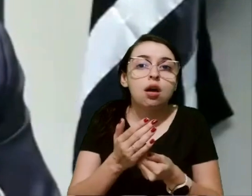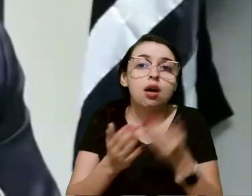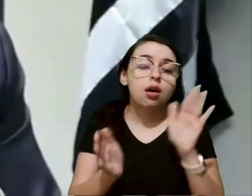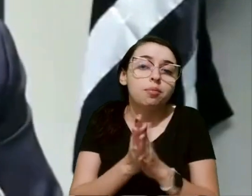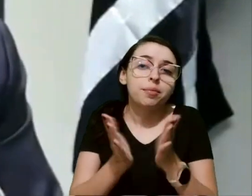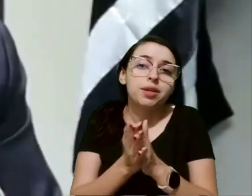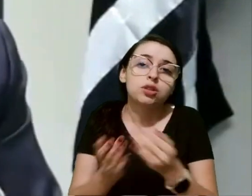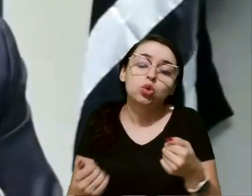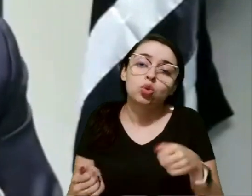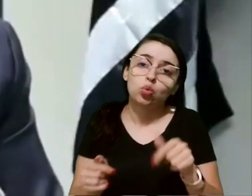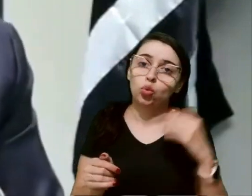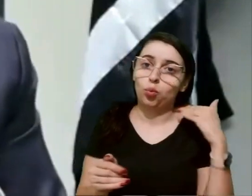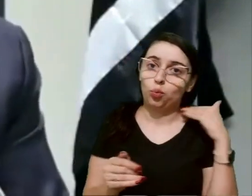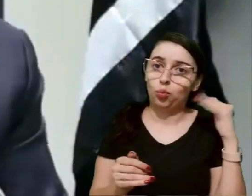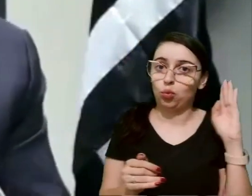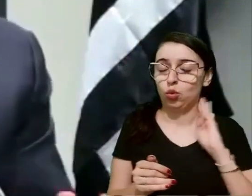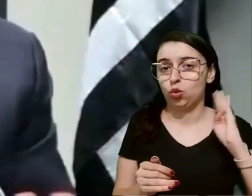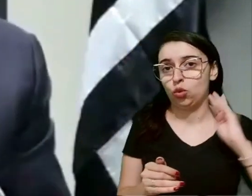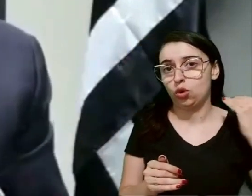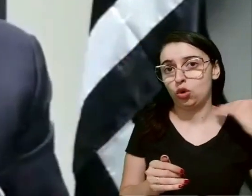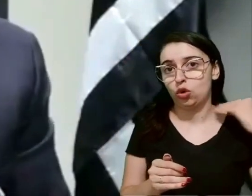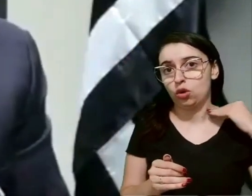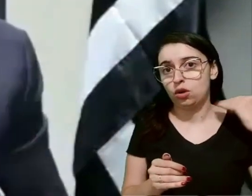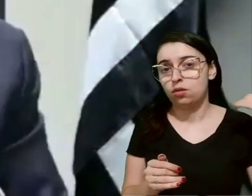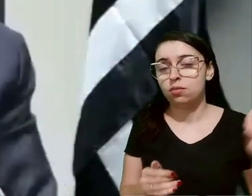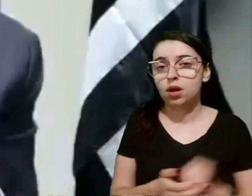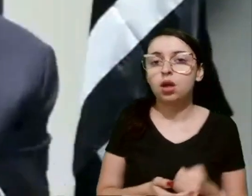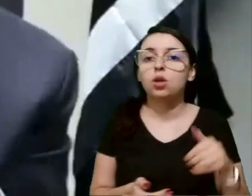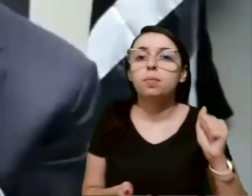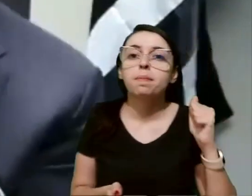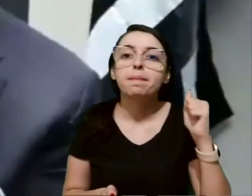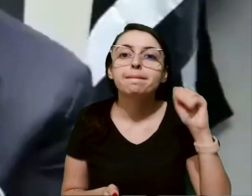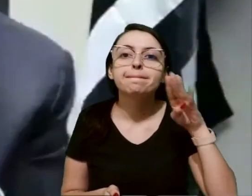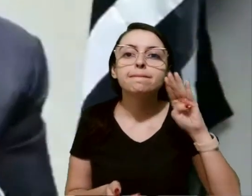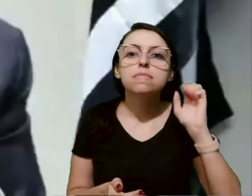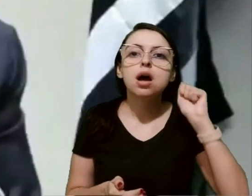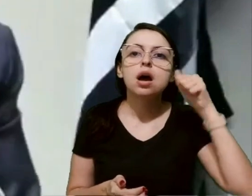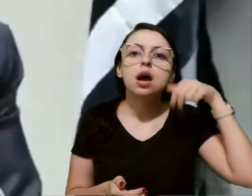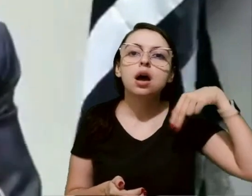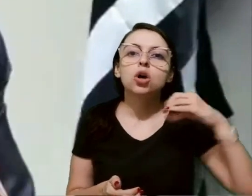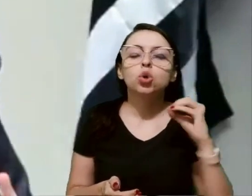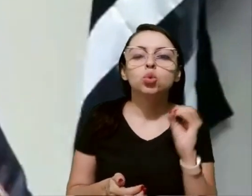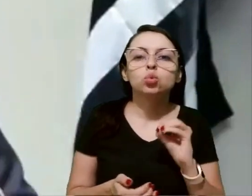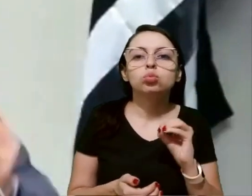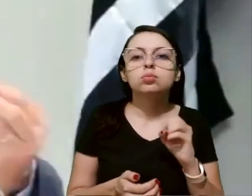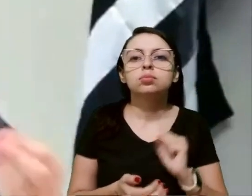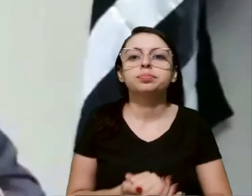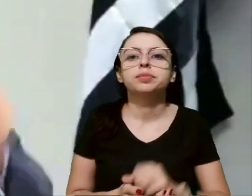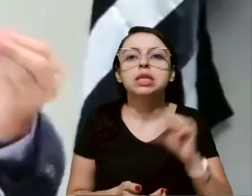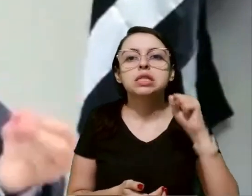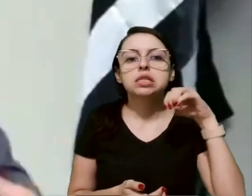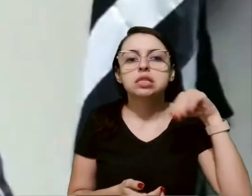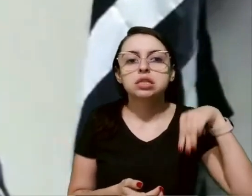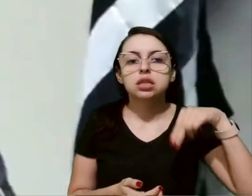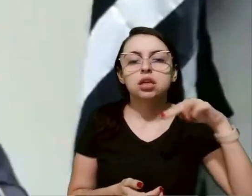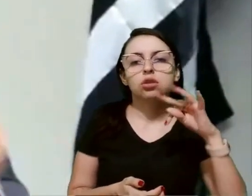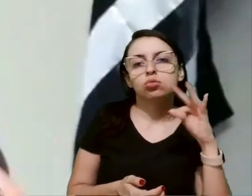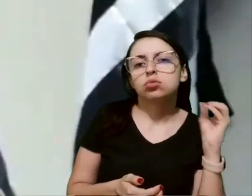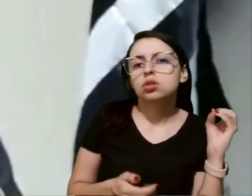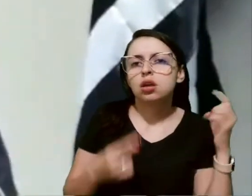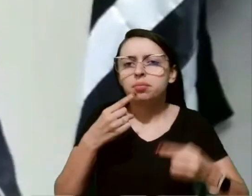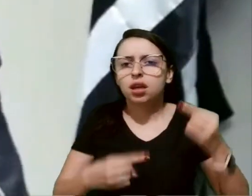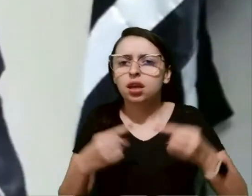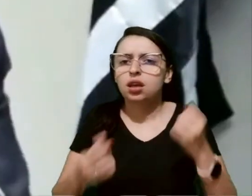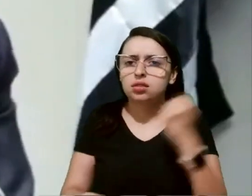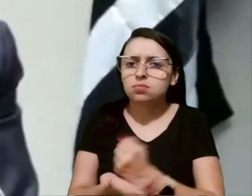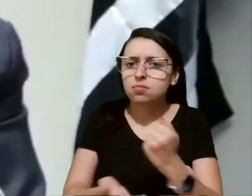Santos, ela é problemático de comparar ela com uma outra ação de direito empresarial, por mais complexo pode ser uma briga de marcas e patentes,